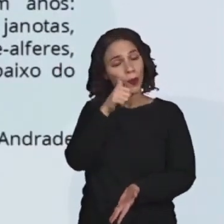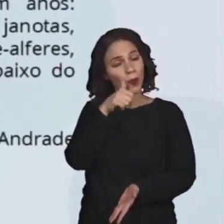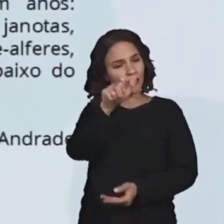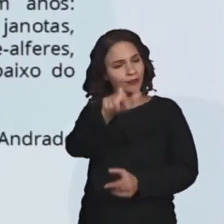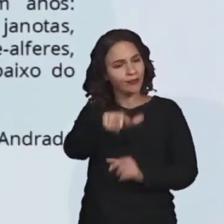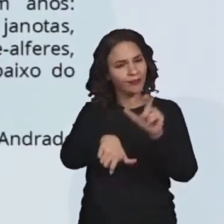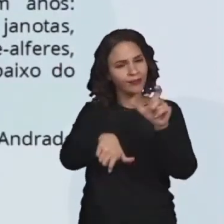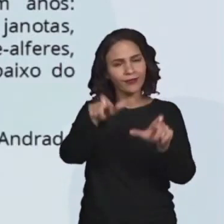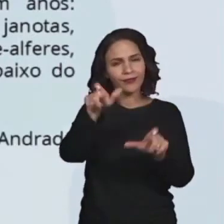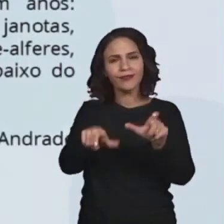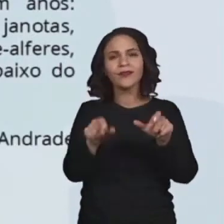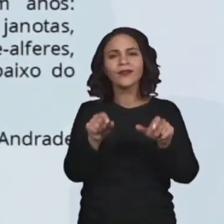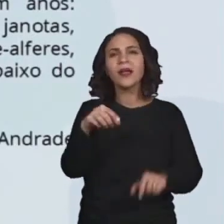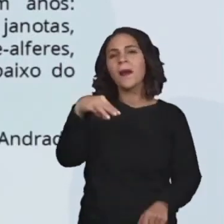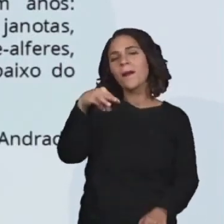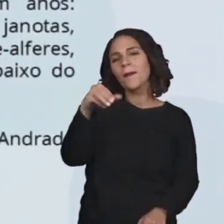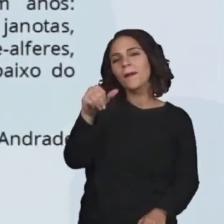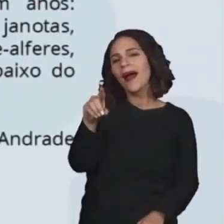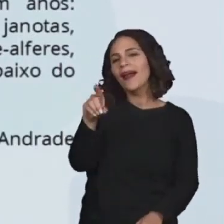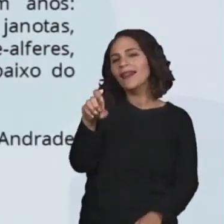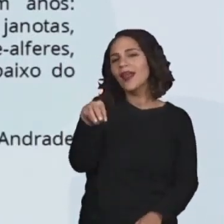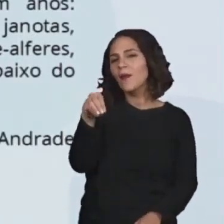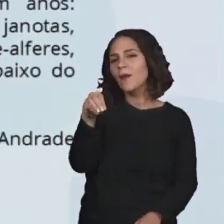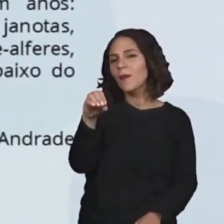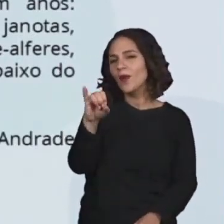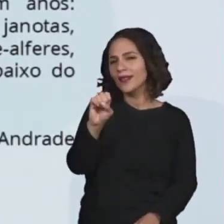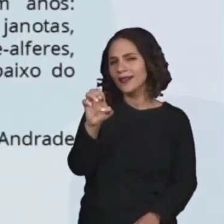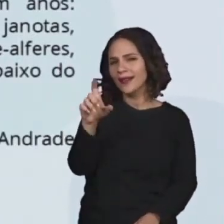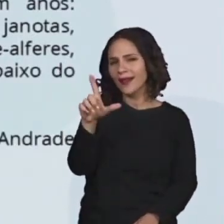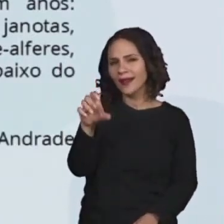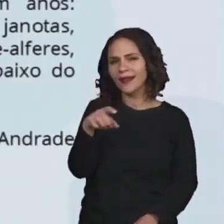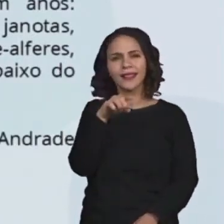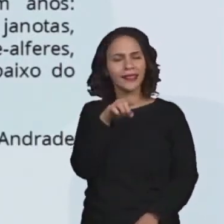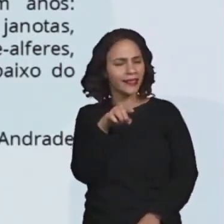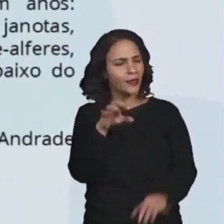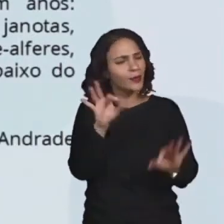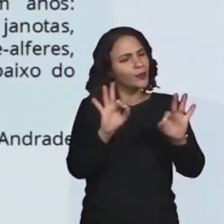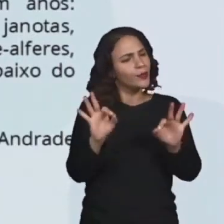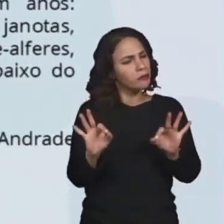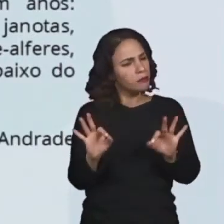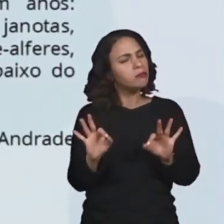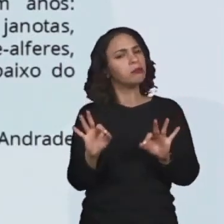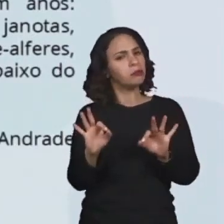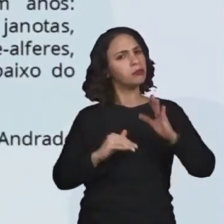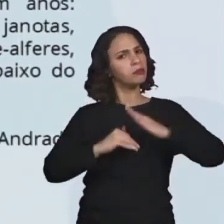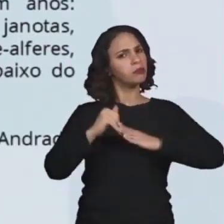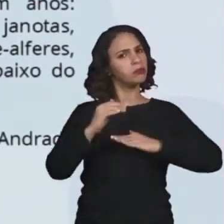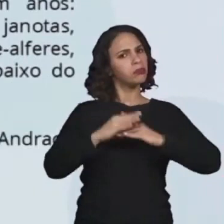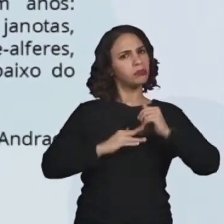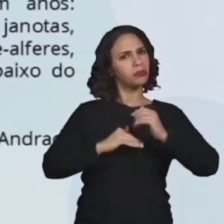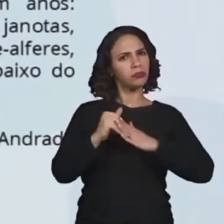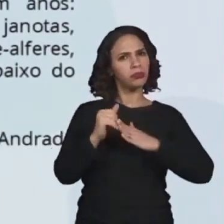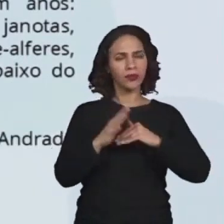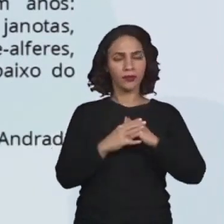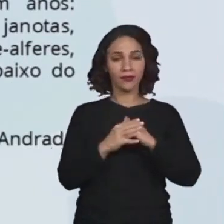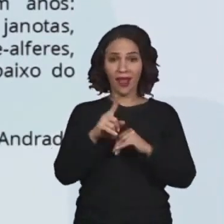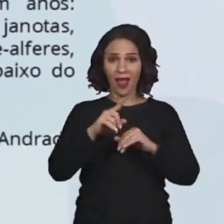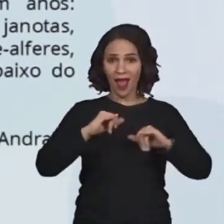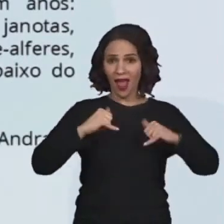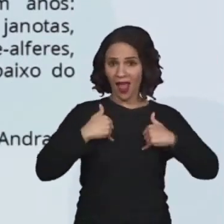moças chamavam-se mademoiselles e eram mimosas e muito prendadas. Não faziam anos,